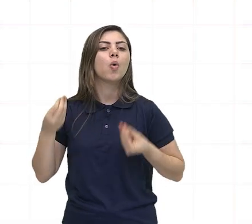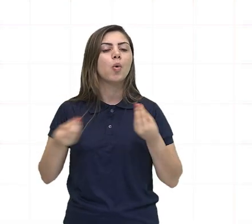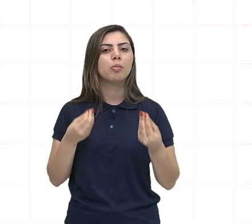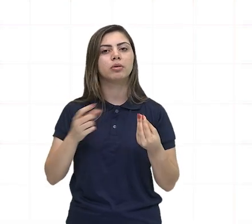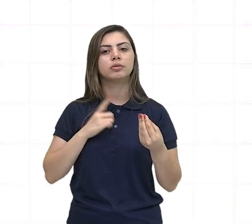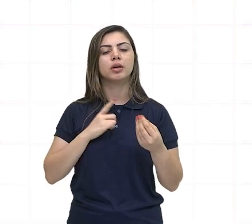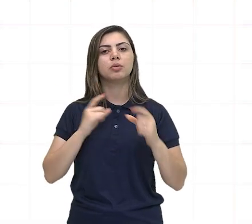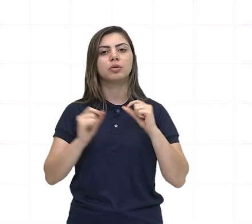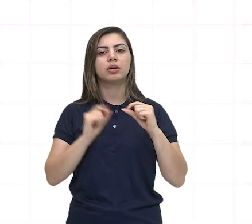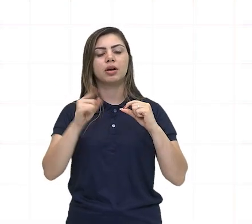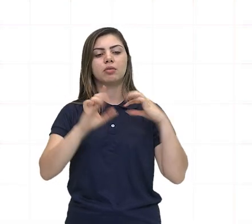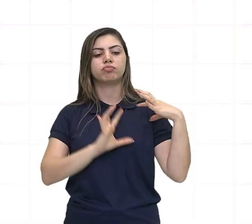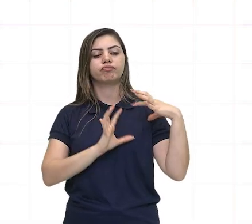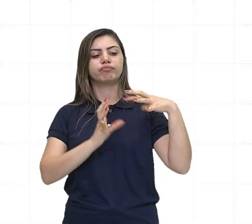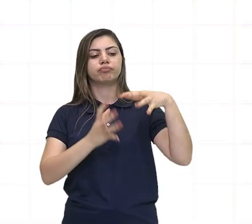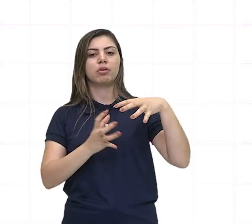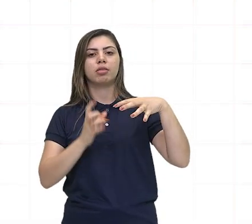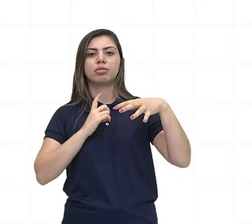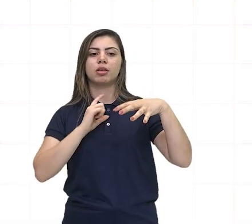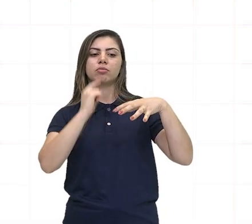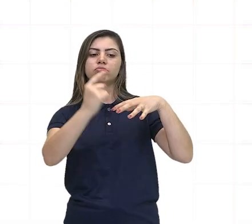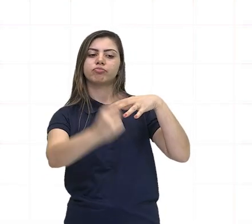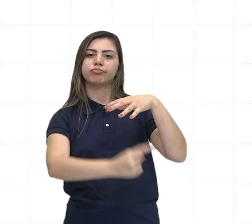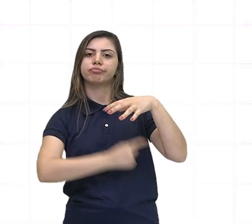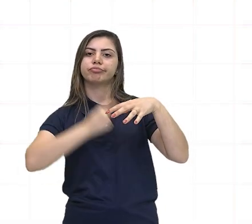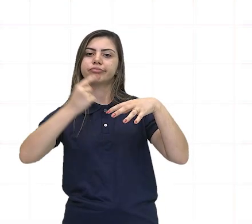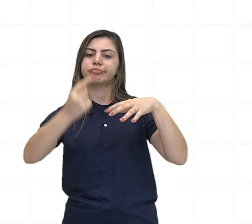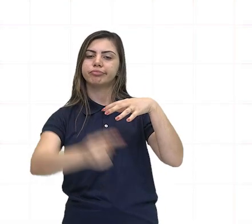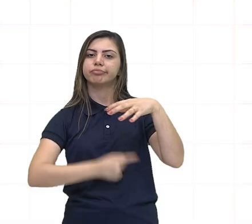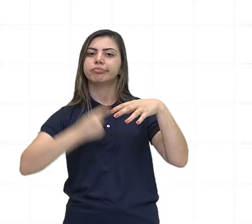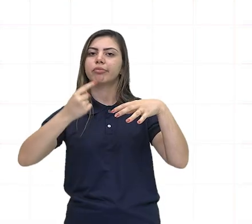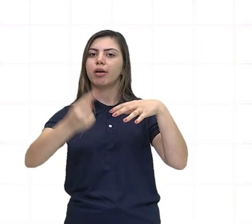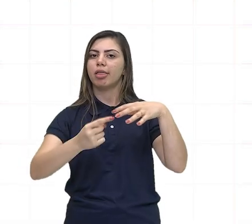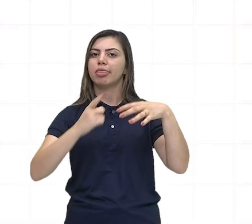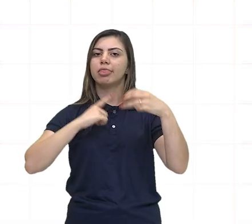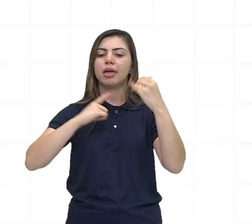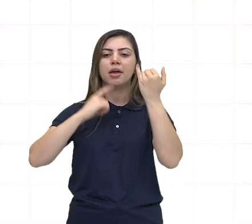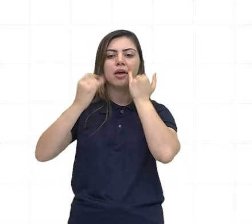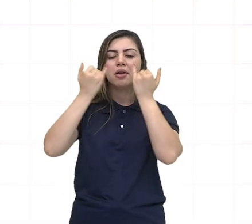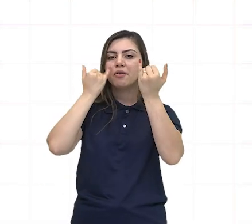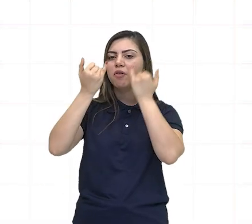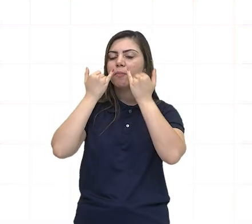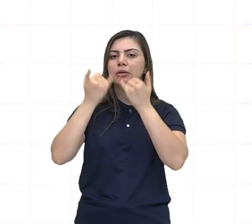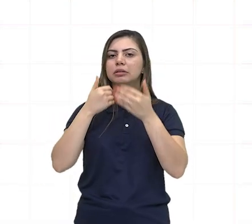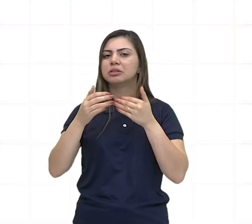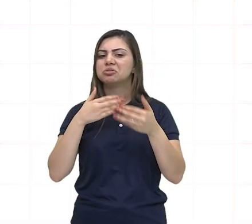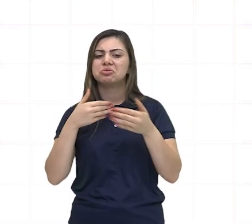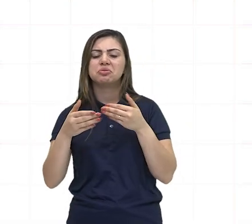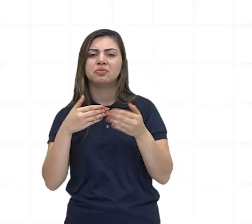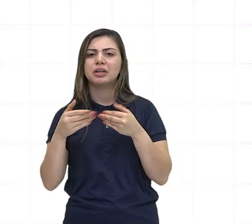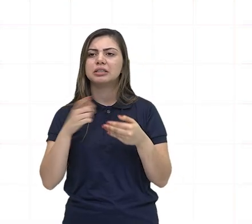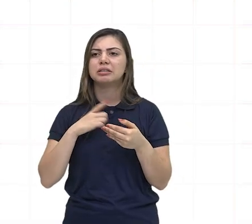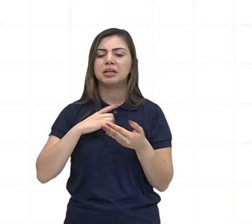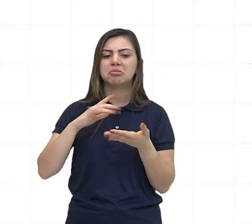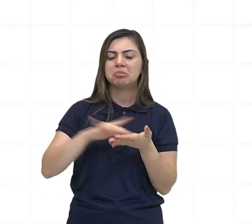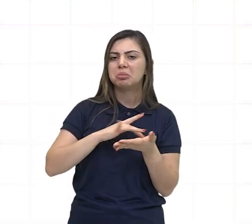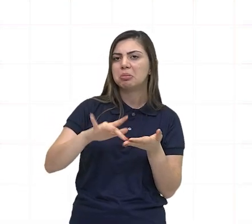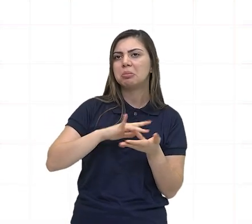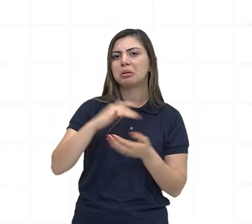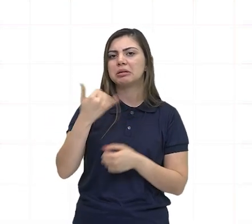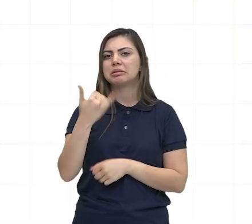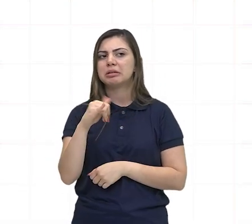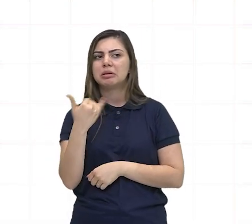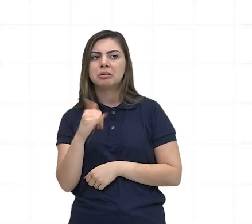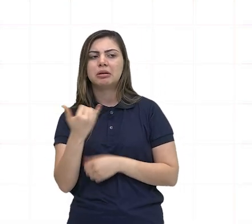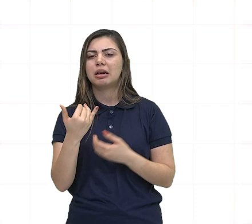estão girando ali em torno da Terra, enviando sinais para qualquer aparelho que possa recebê-los,